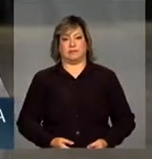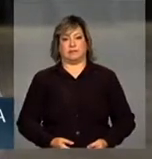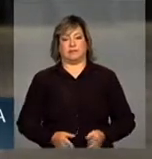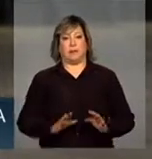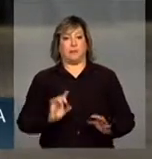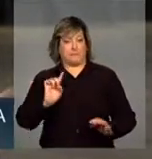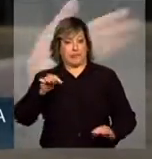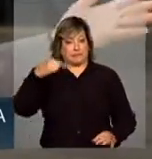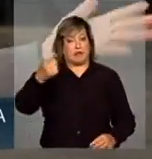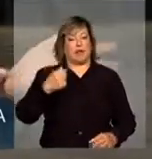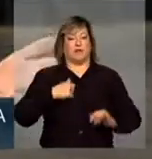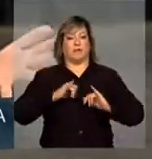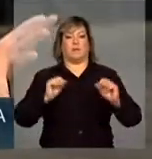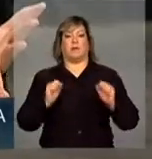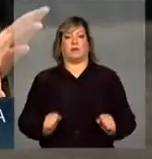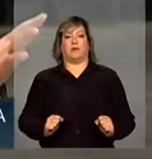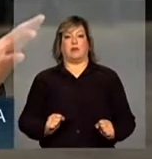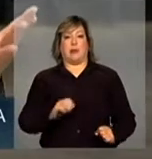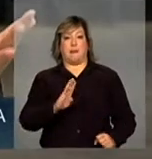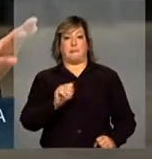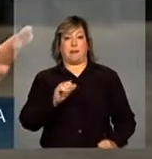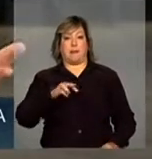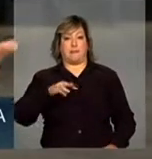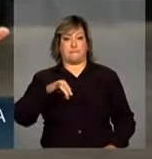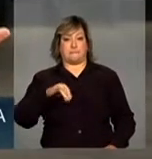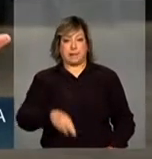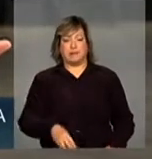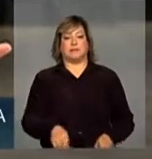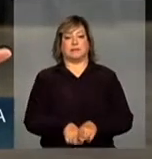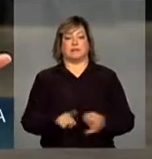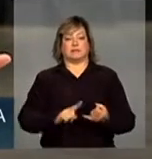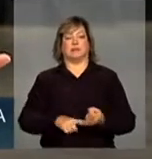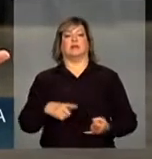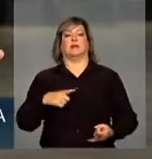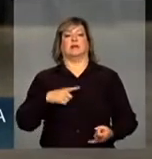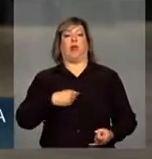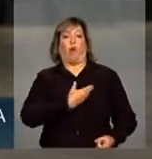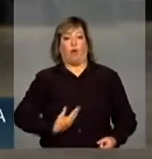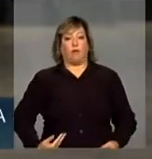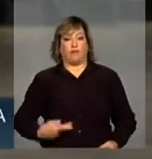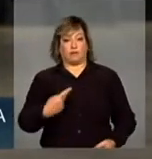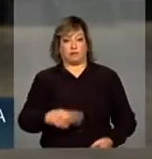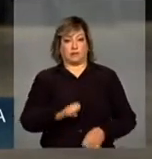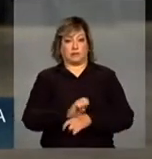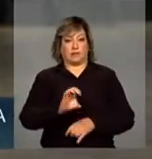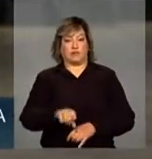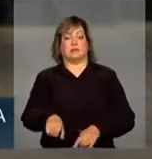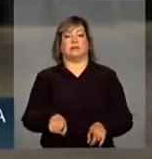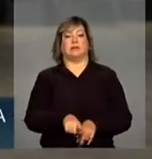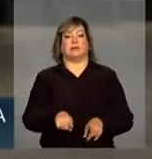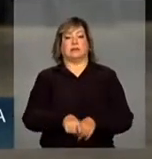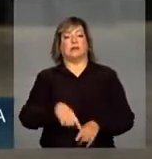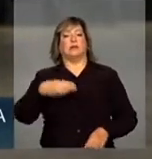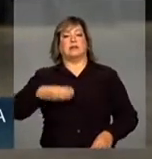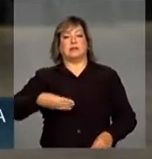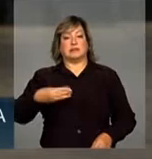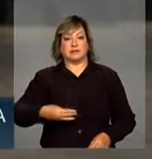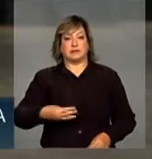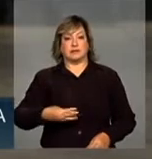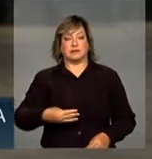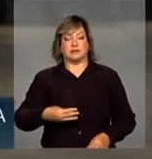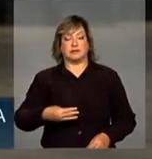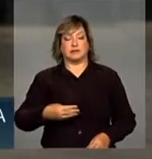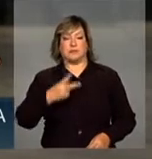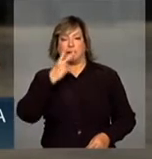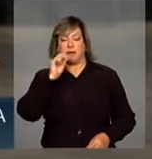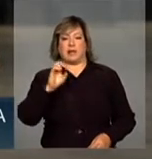mais tarde. Agora, a Bamin, o governo do estado e o terceiro, se eu não me